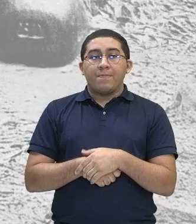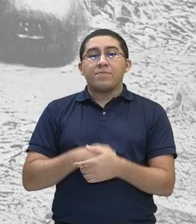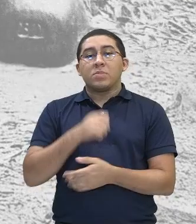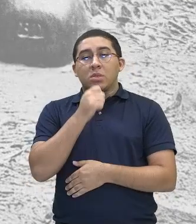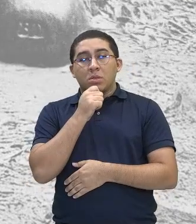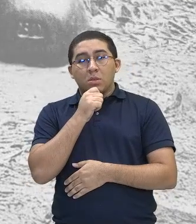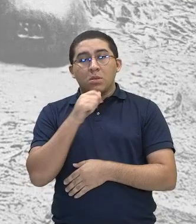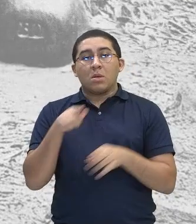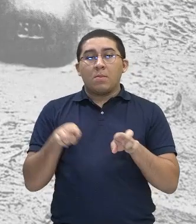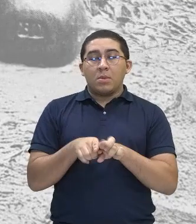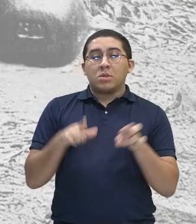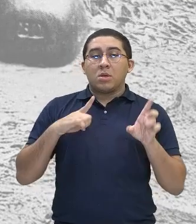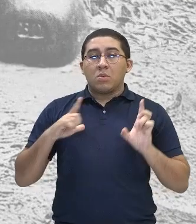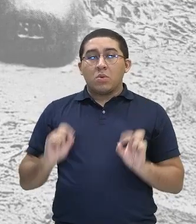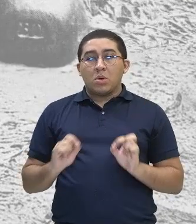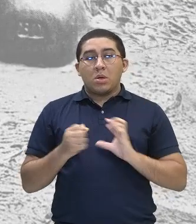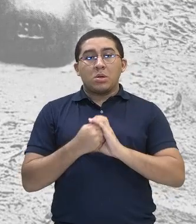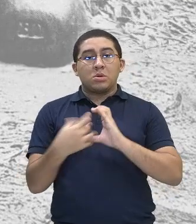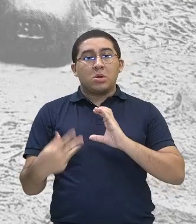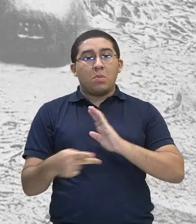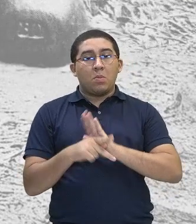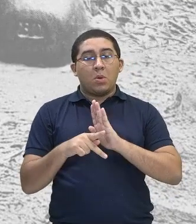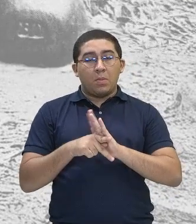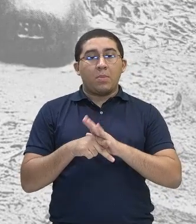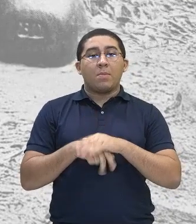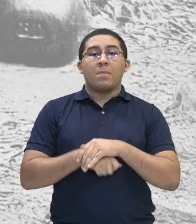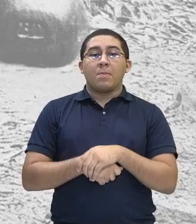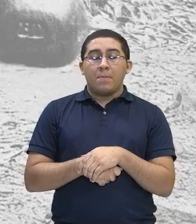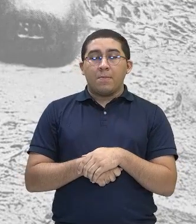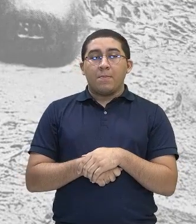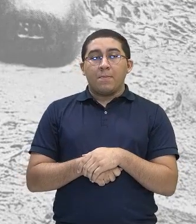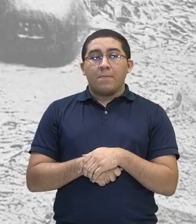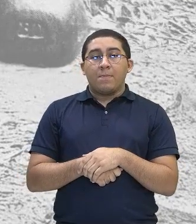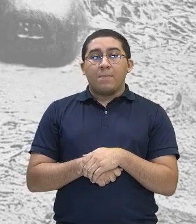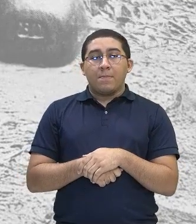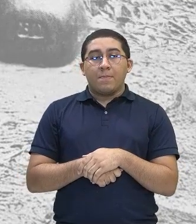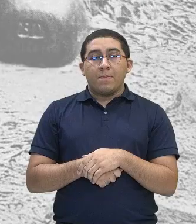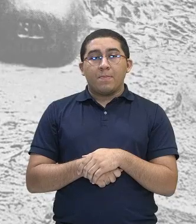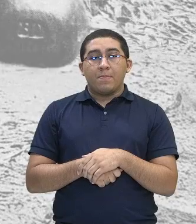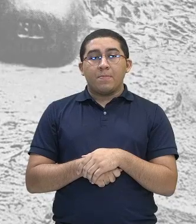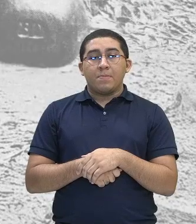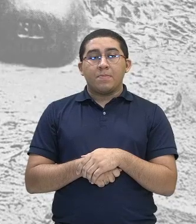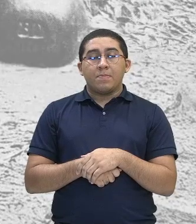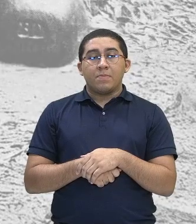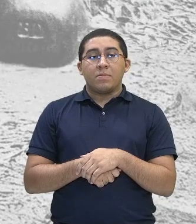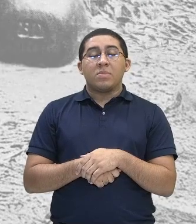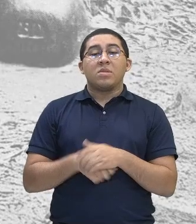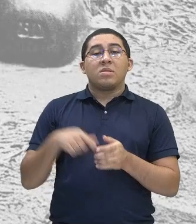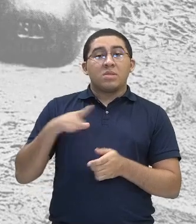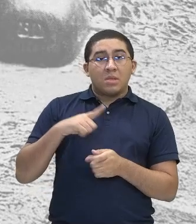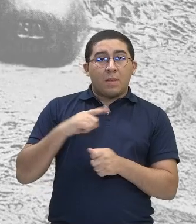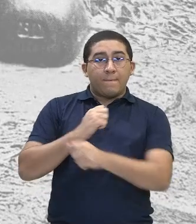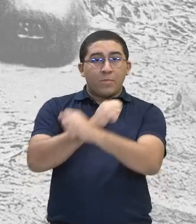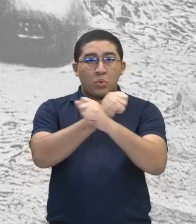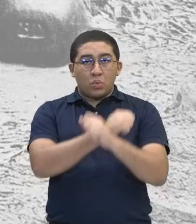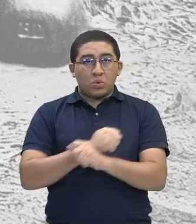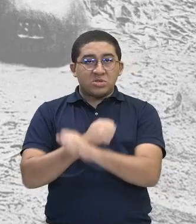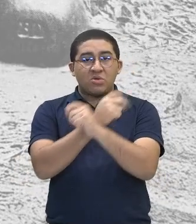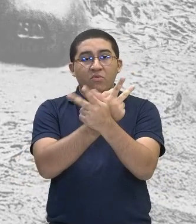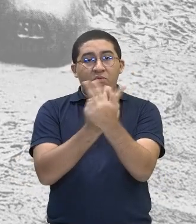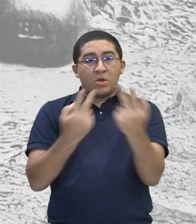como impactos a pressão por políticas de proteção à biodiversidade e